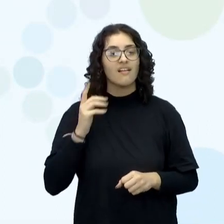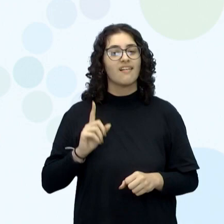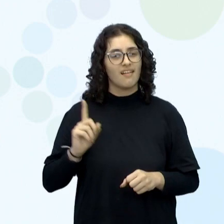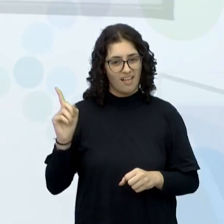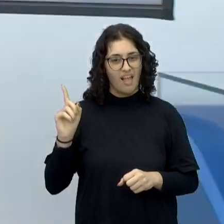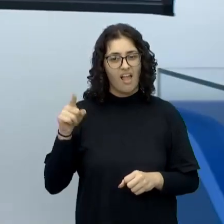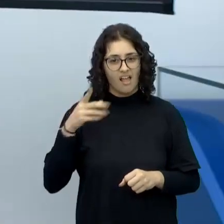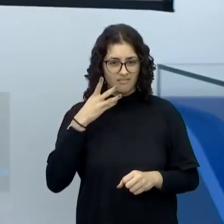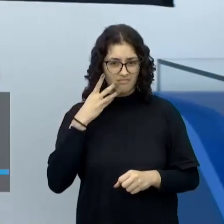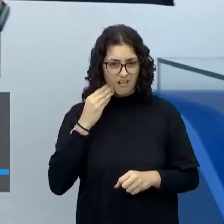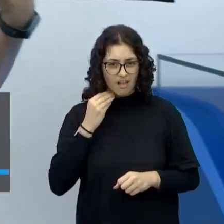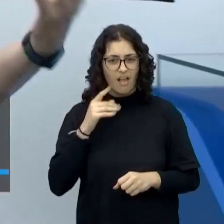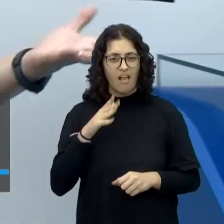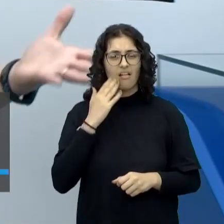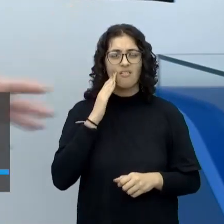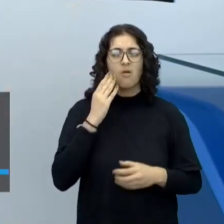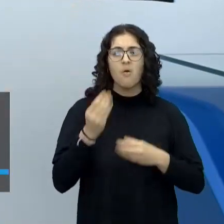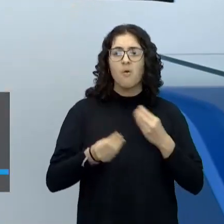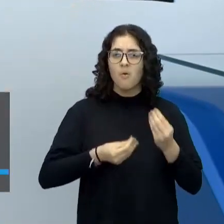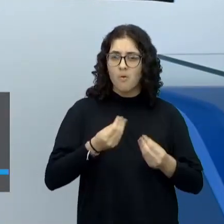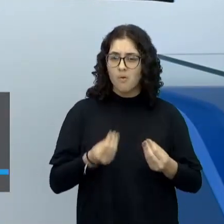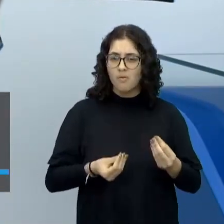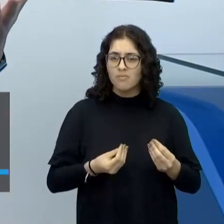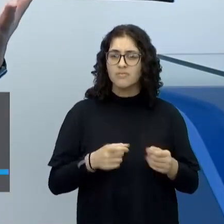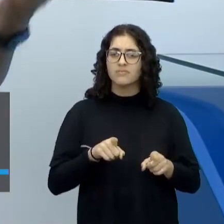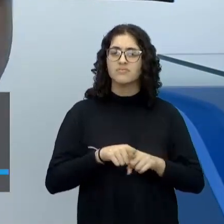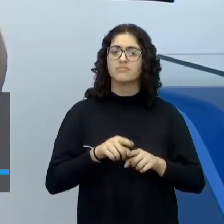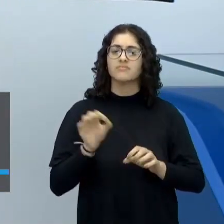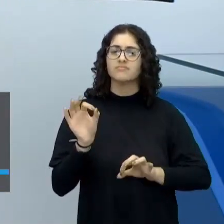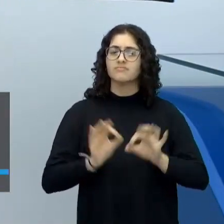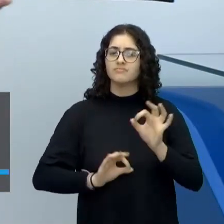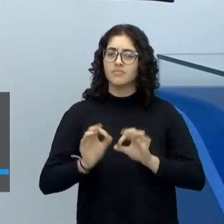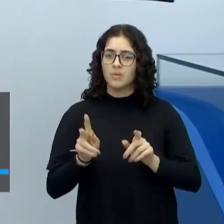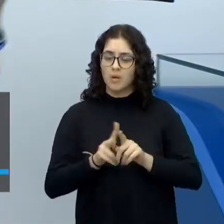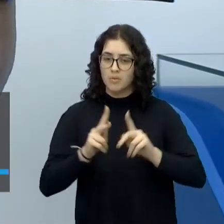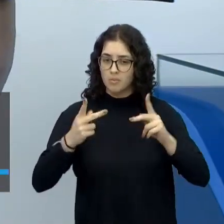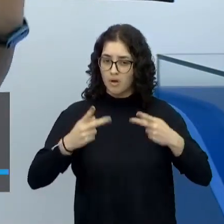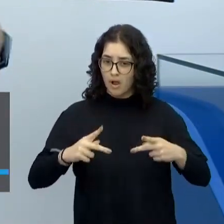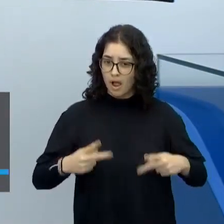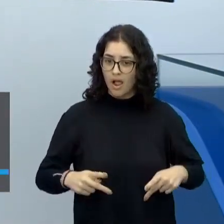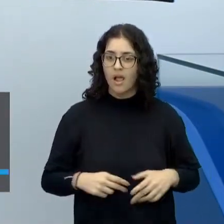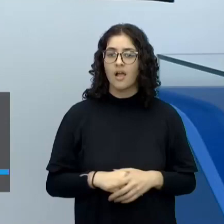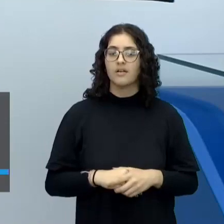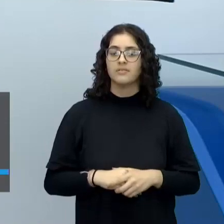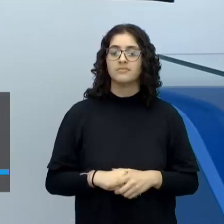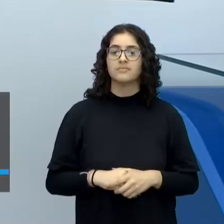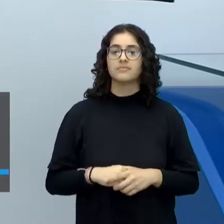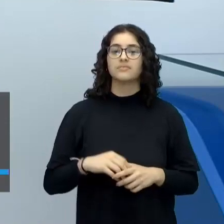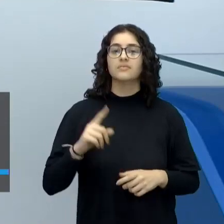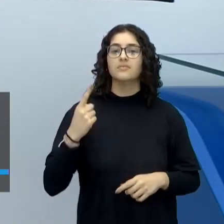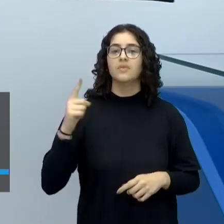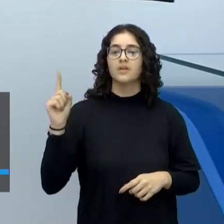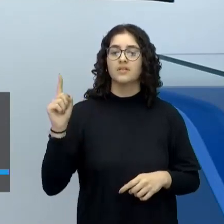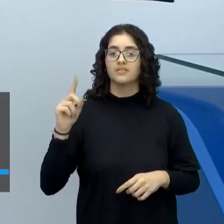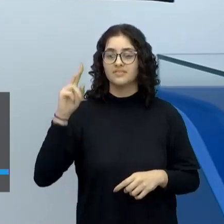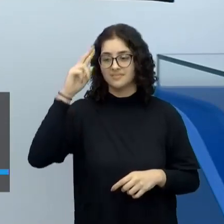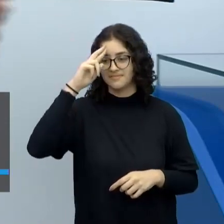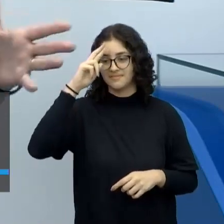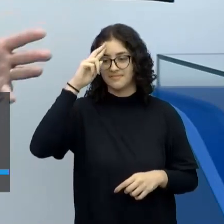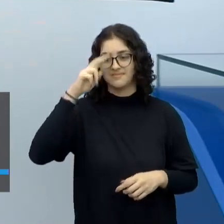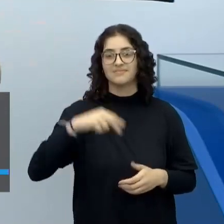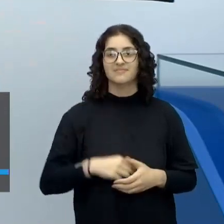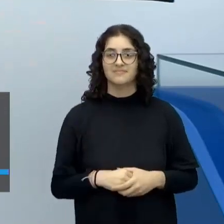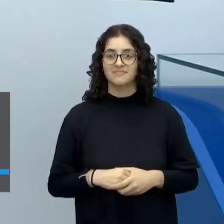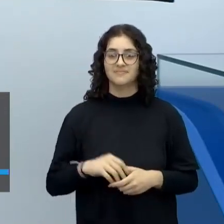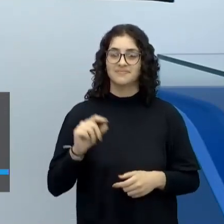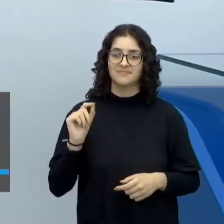no Scratch, a gente está entendendo como funciona, fazendo programações. Ontem a gente programou aí na última aula uma historinha, e agora a gente vai fazer cálculo.